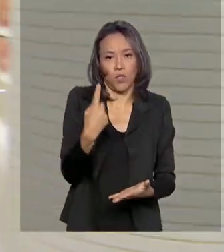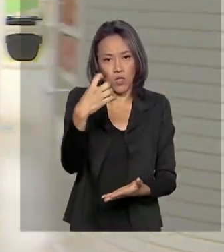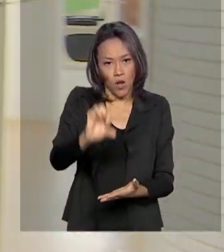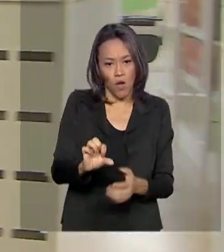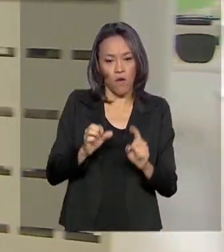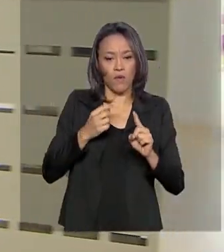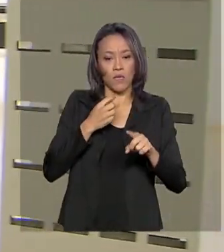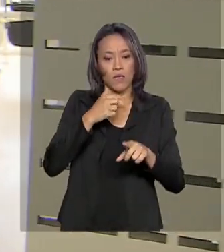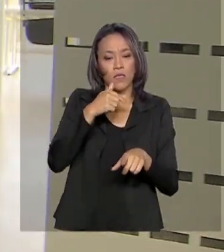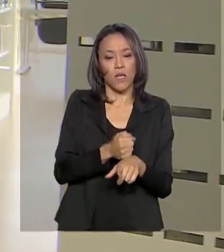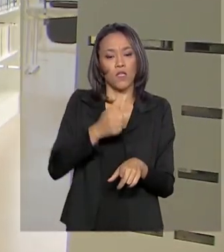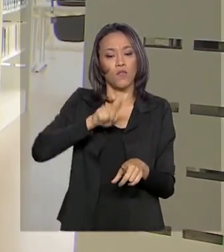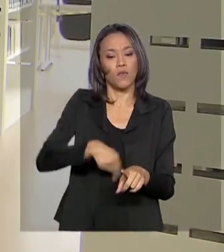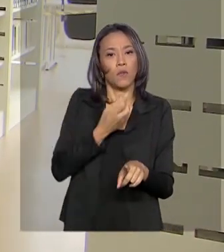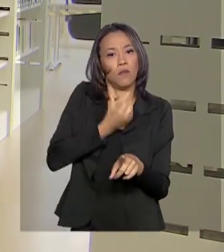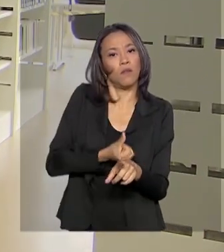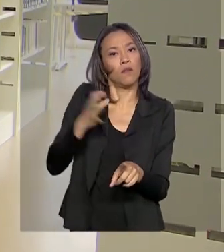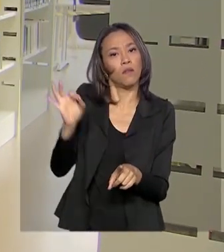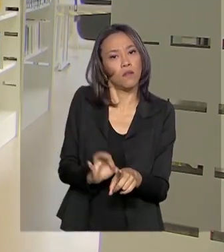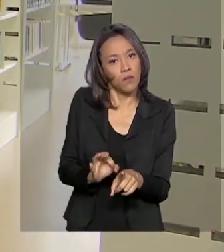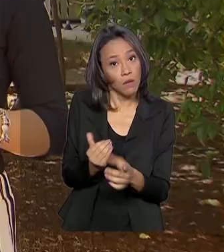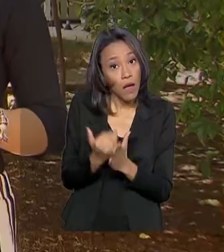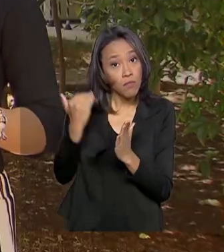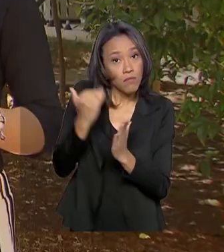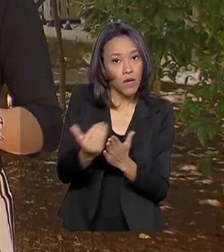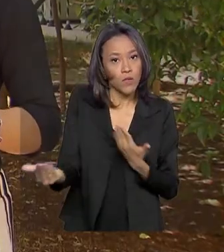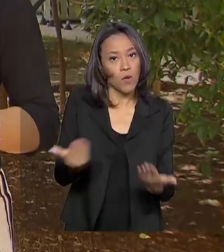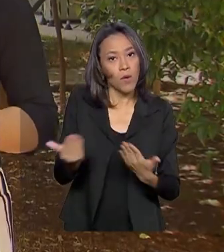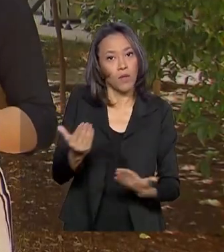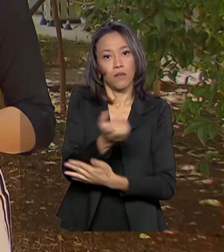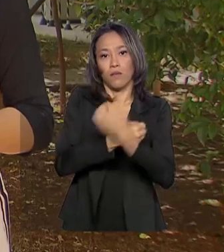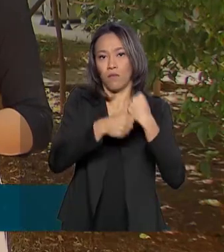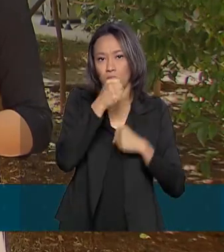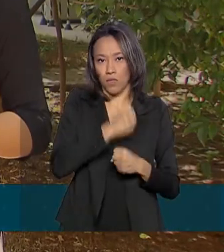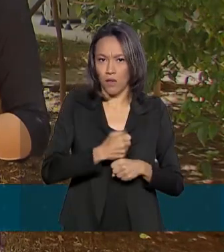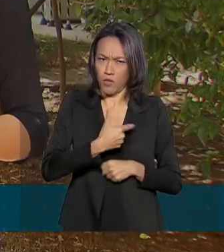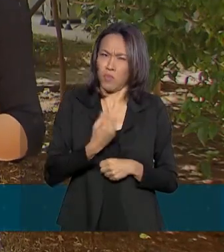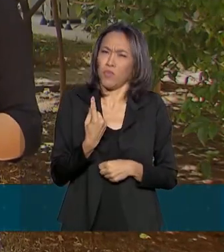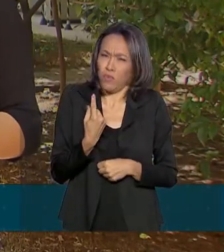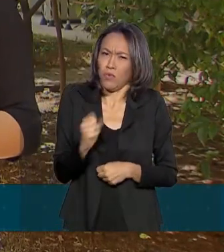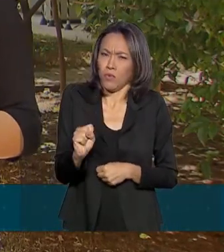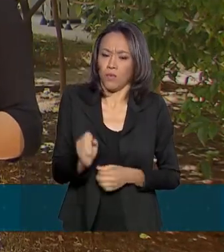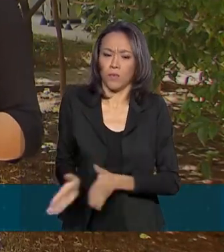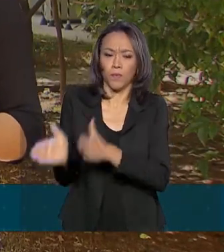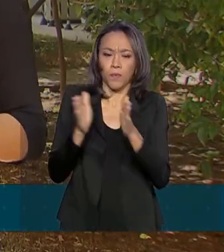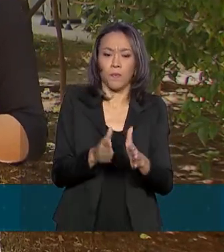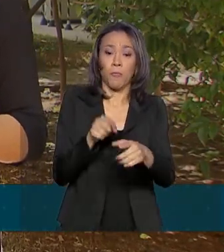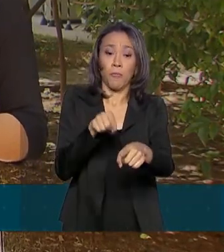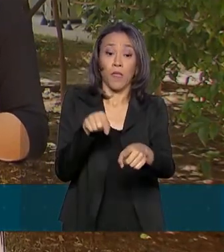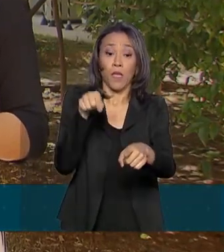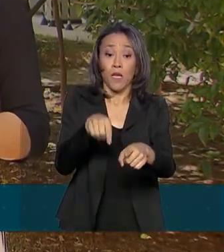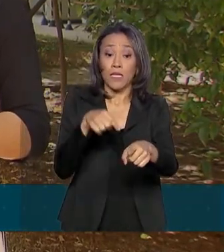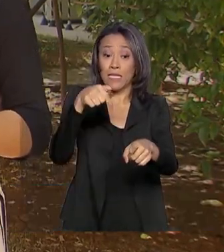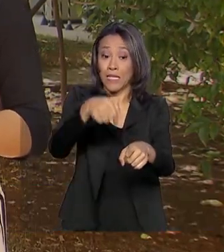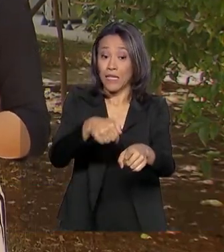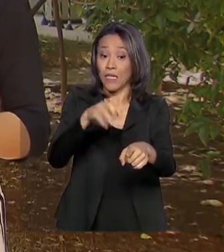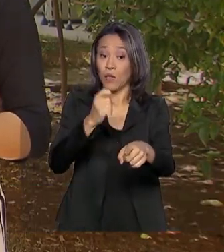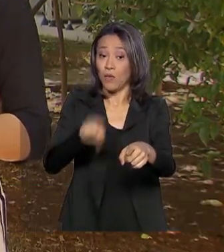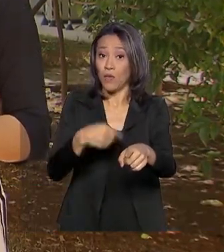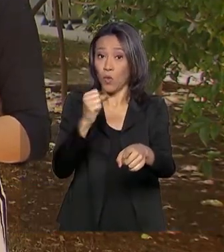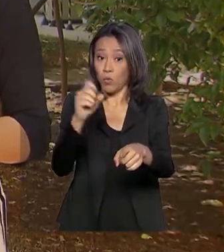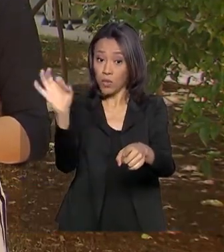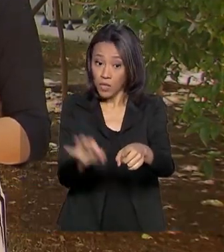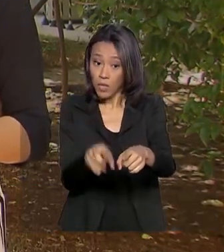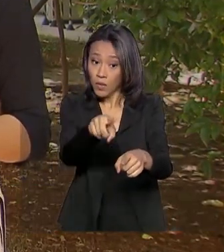,6% a mais que no ano anterior. Quase 80% dos alunos matriculados na educação profissional têm